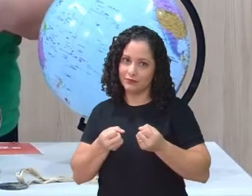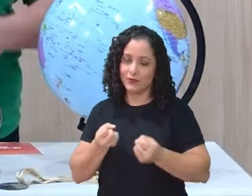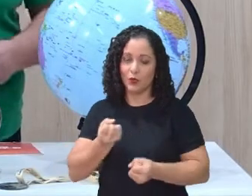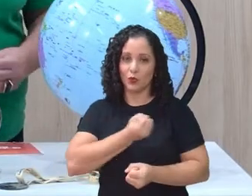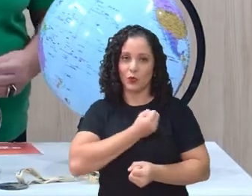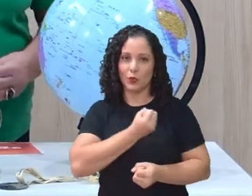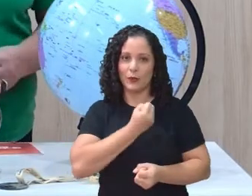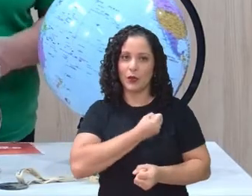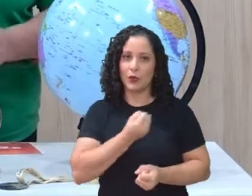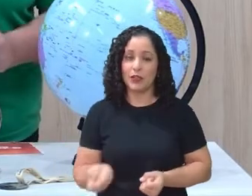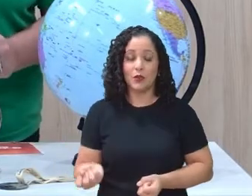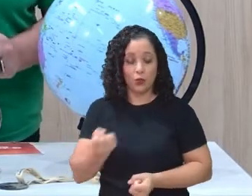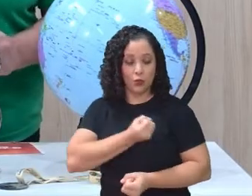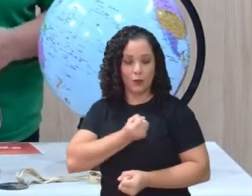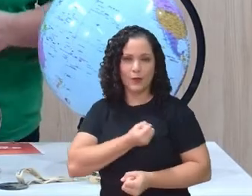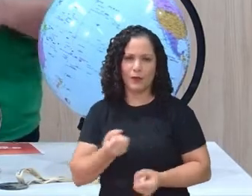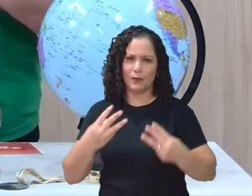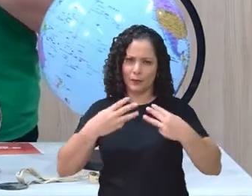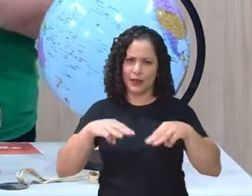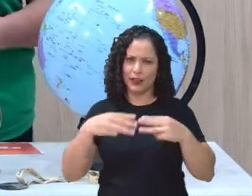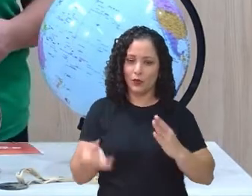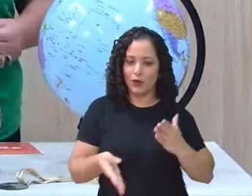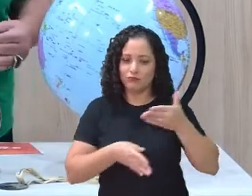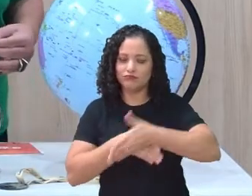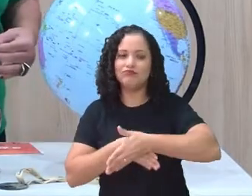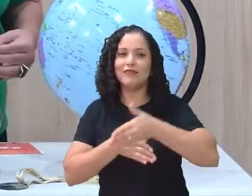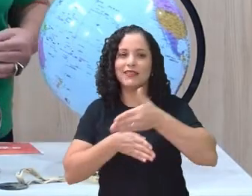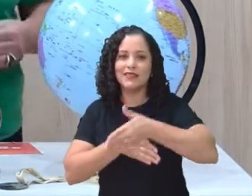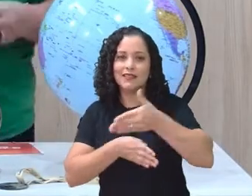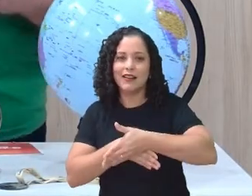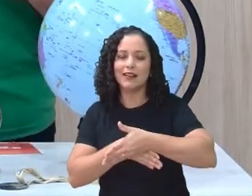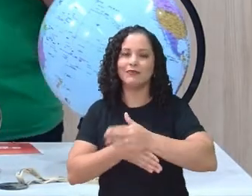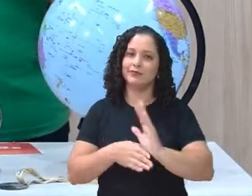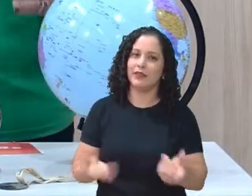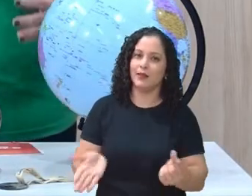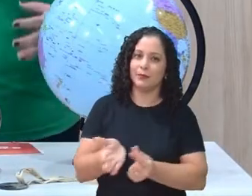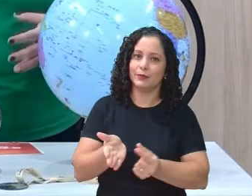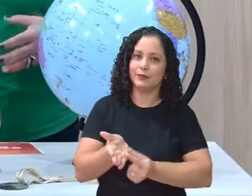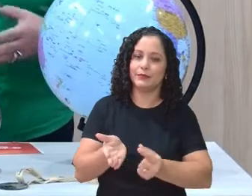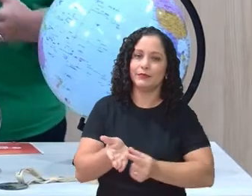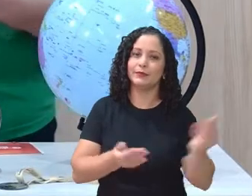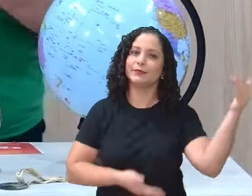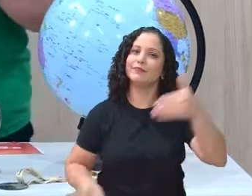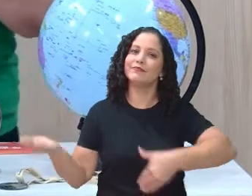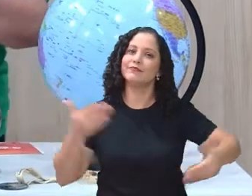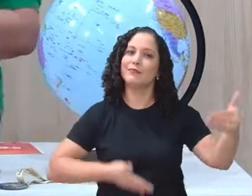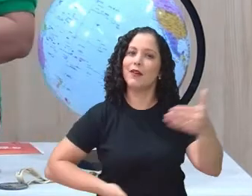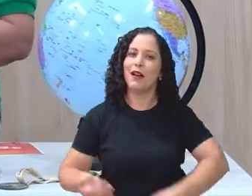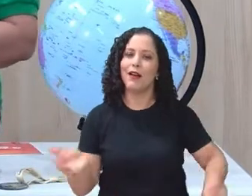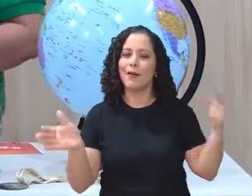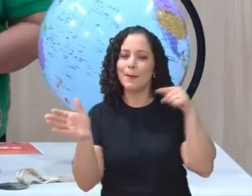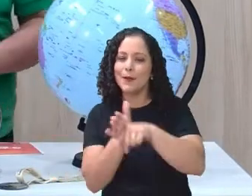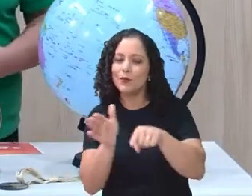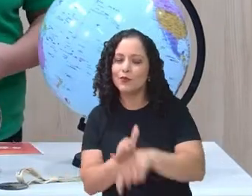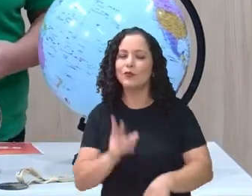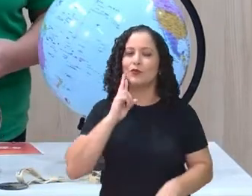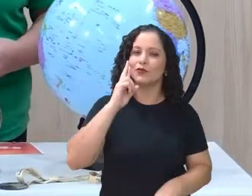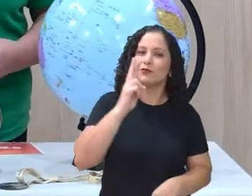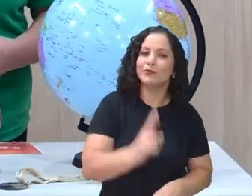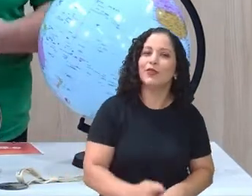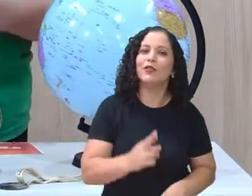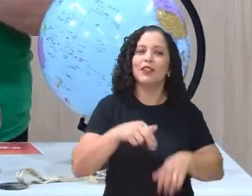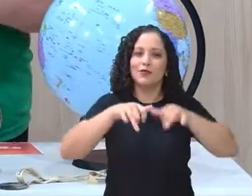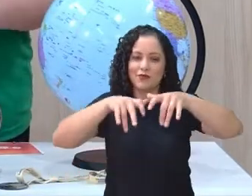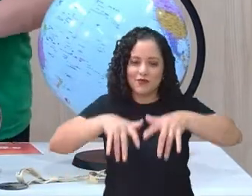na nossa aula no ao vivo, conversando conosco, fazendo perguntas, respondendo os nossos